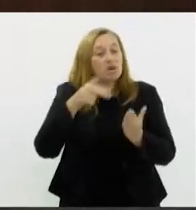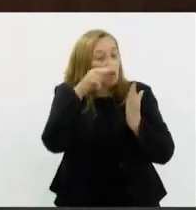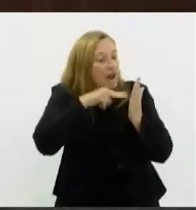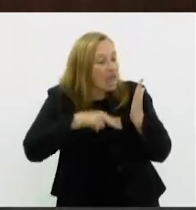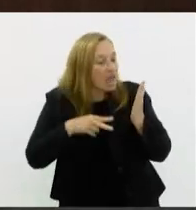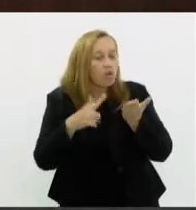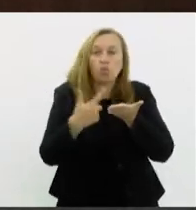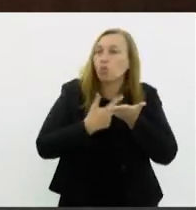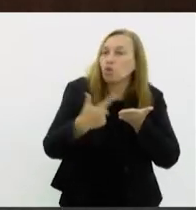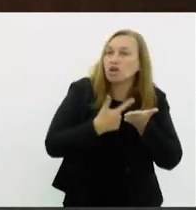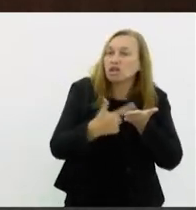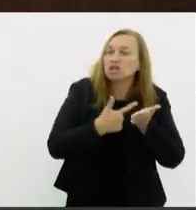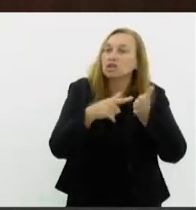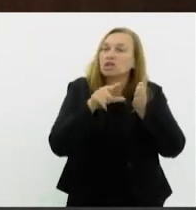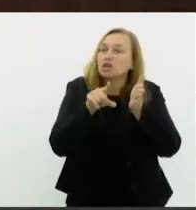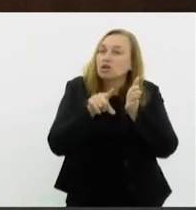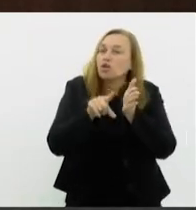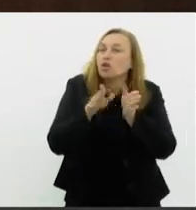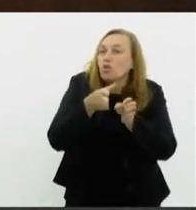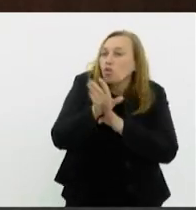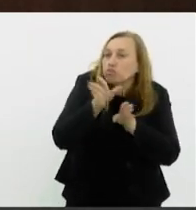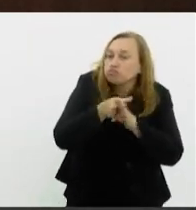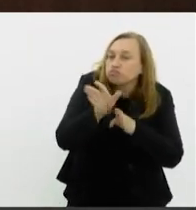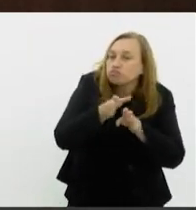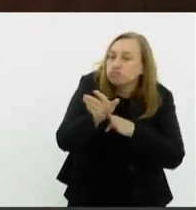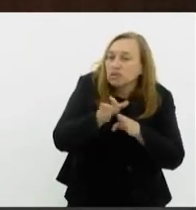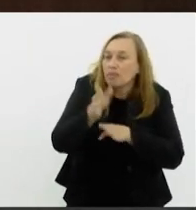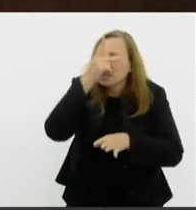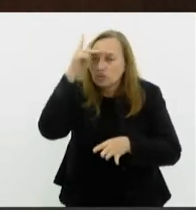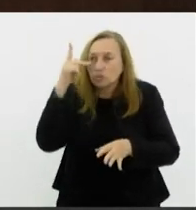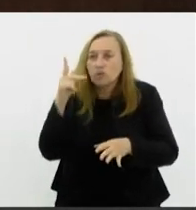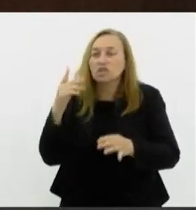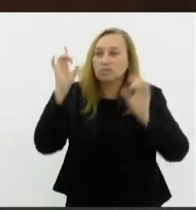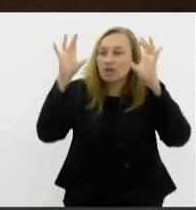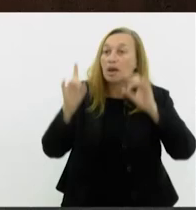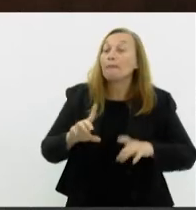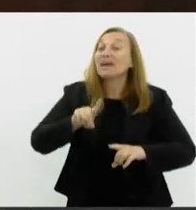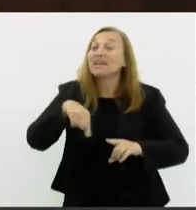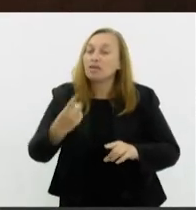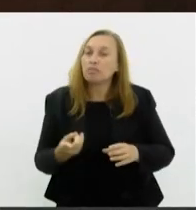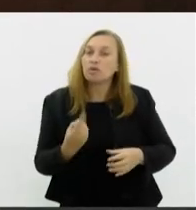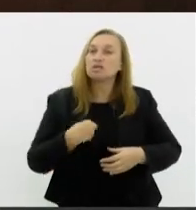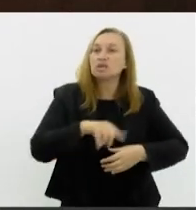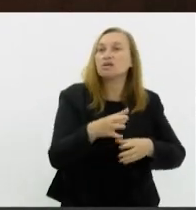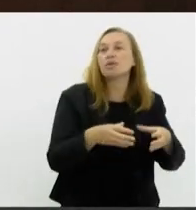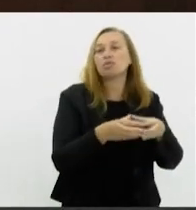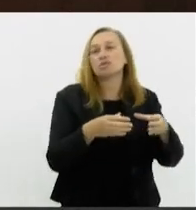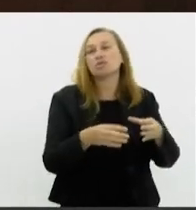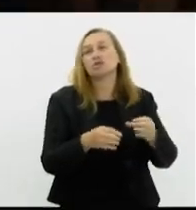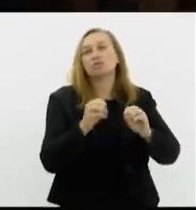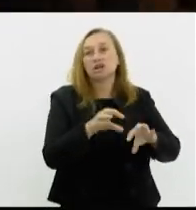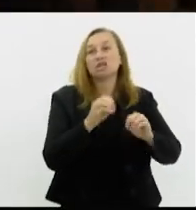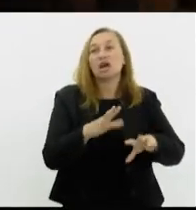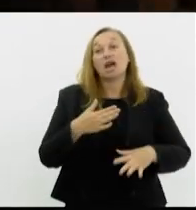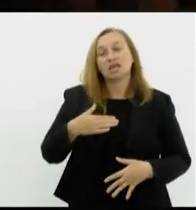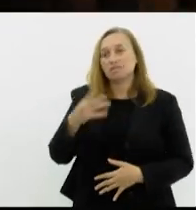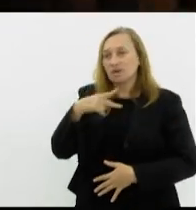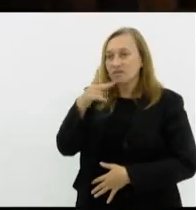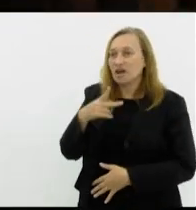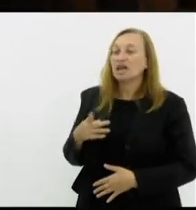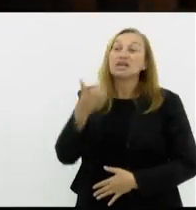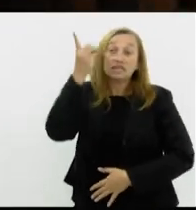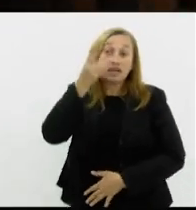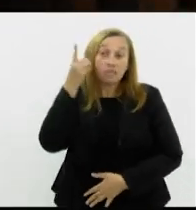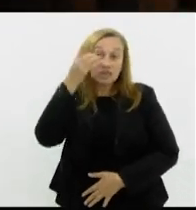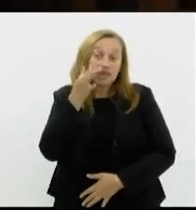livro, consultasse especialistas, para depois ter uma decisão da Comissão de Educação. Essa foi a minha posição. Deputado Serafini, não precisa